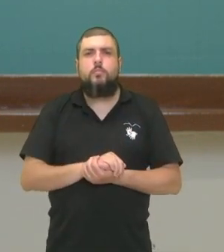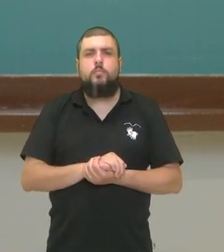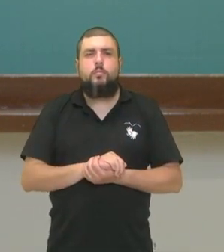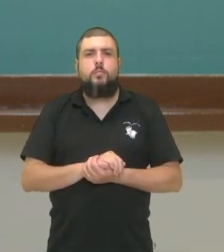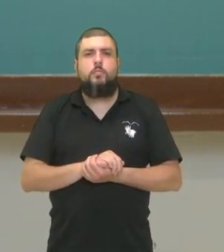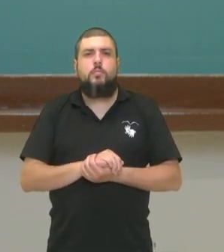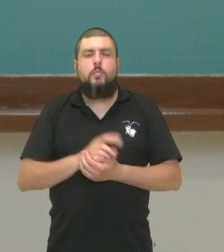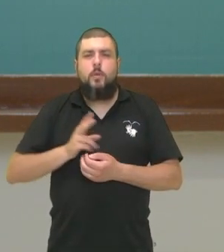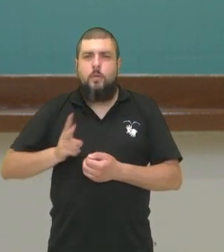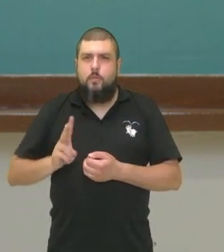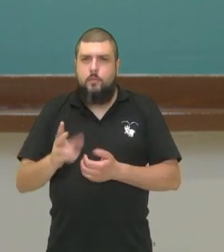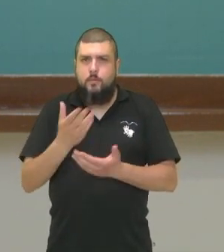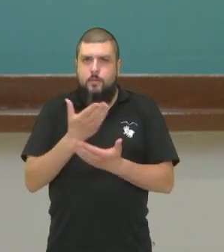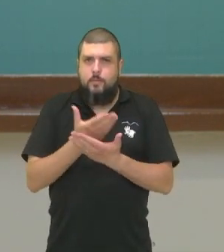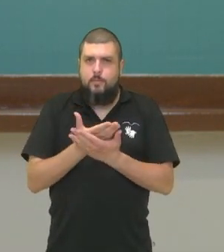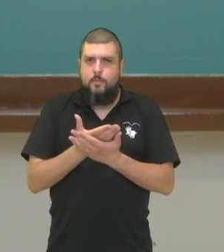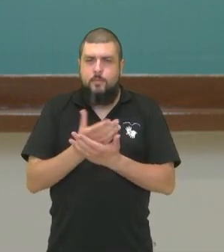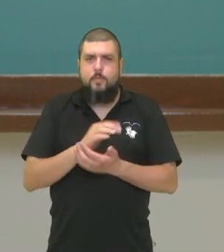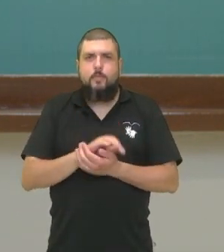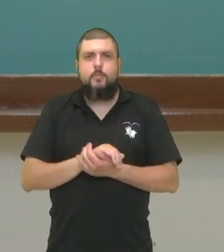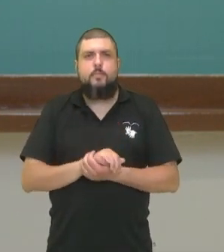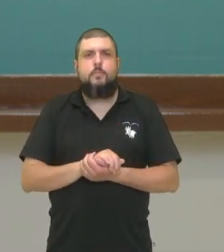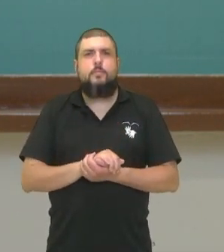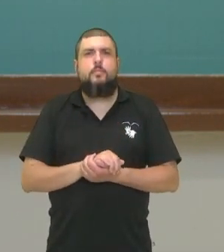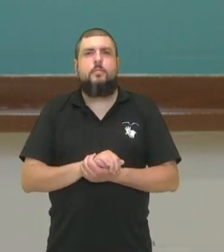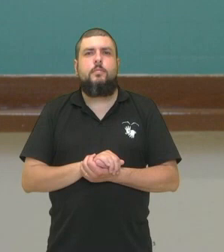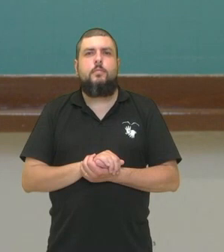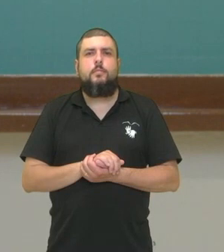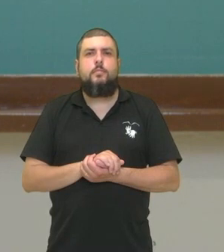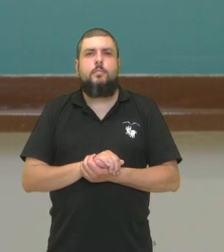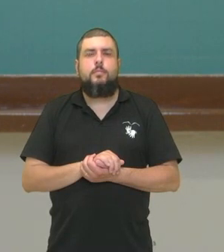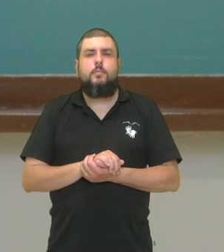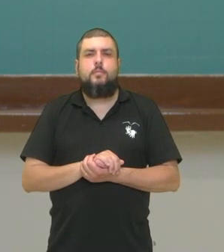Continuando a nossa aula, a vesícula